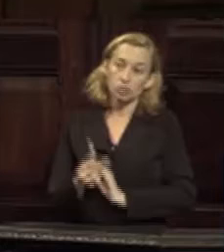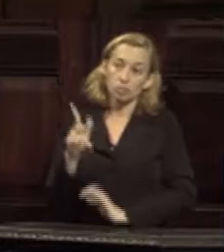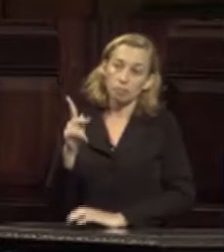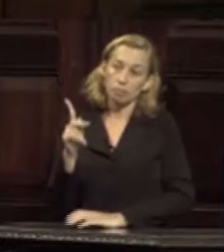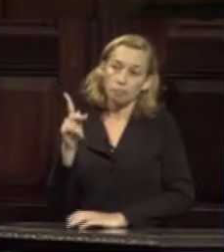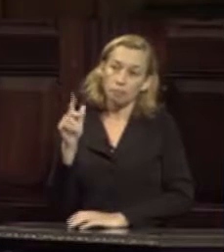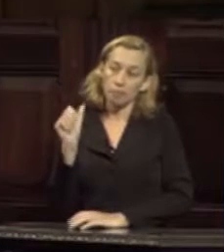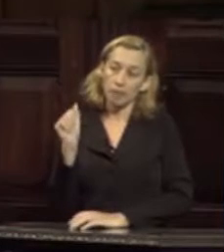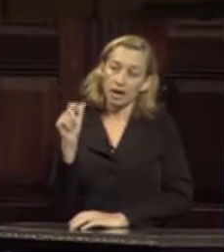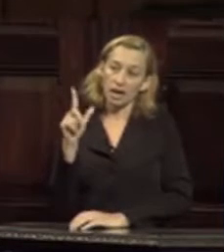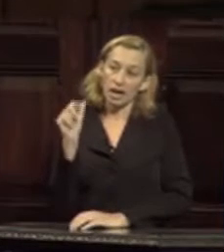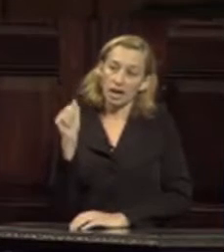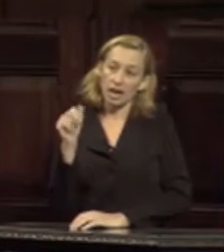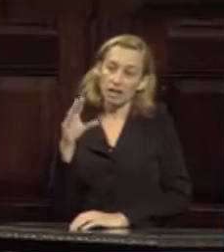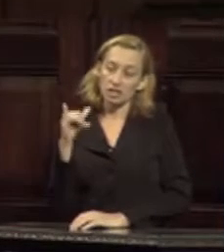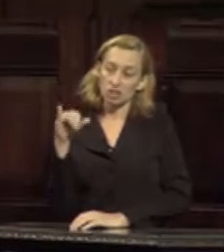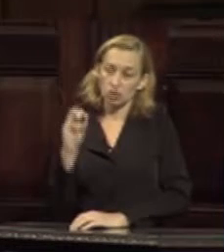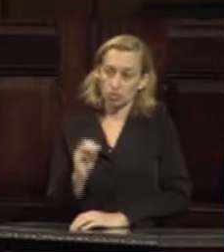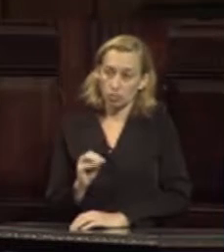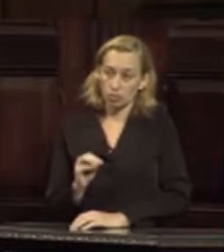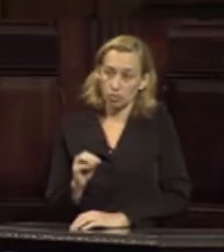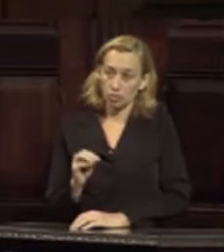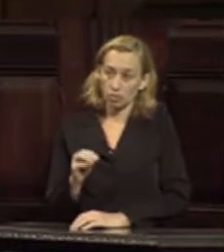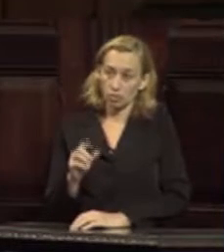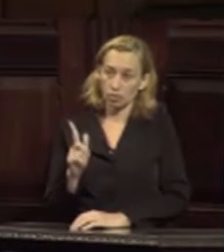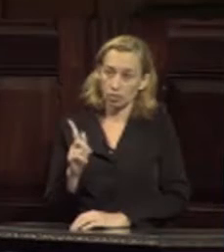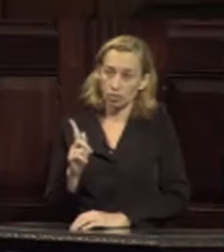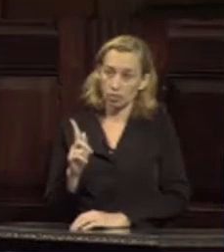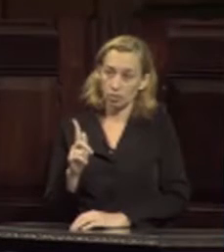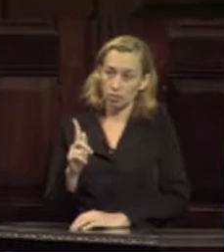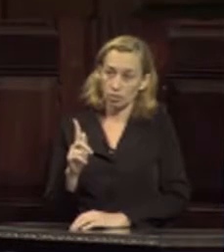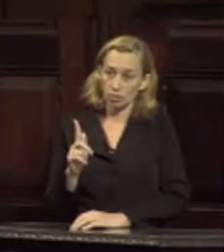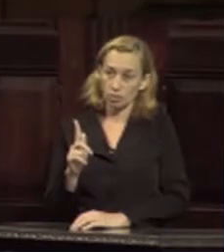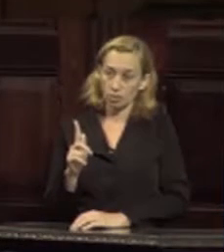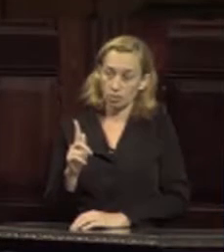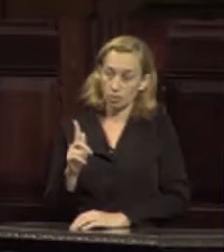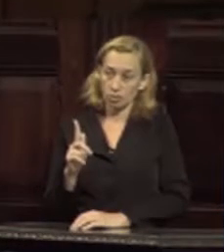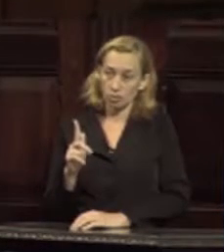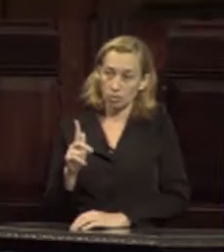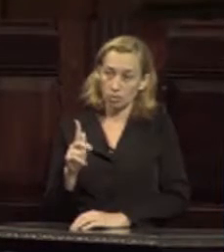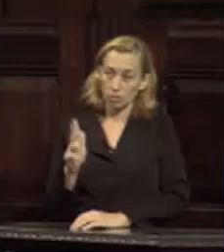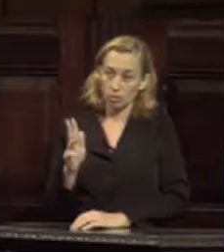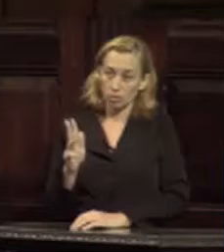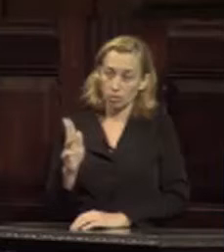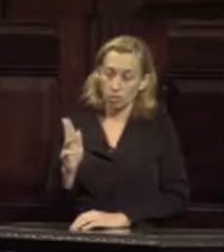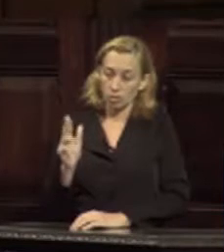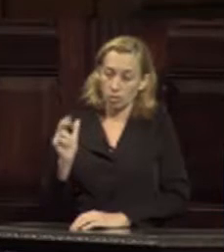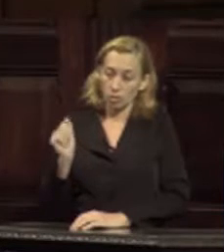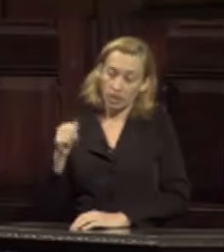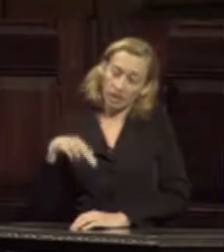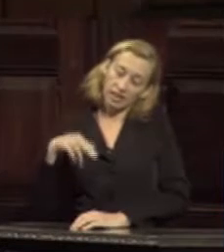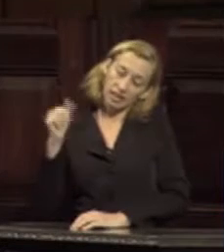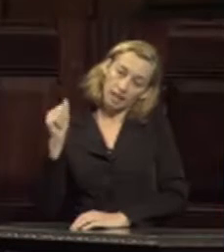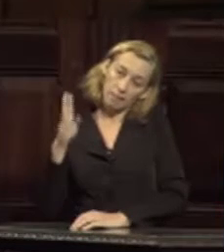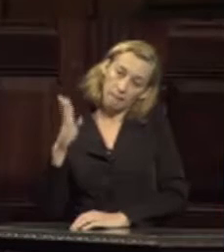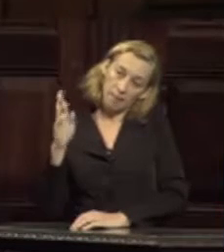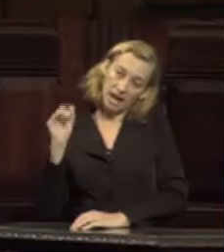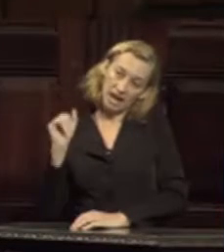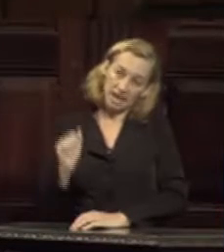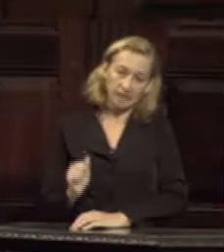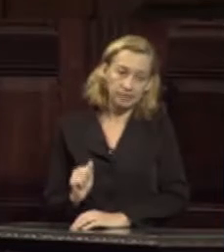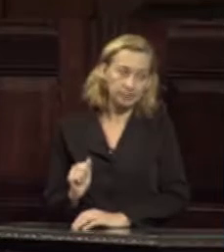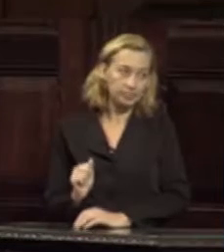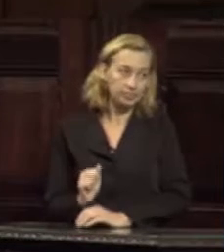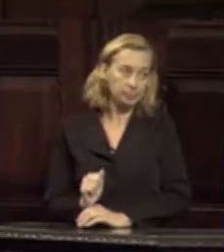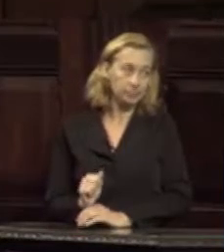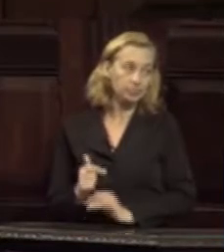Dentro do Palácio das Laranjeiras. Deixando claro que, na própria opinião do governo, de um dos seus